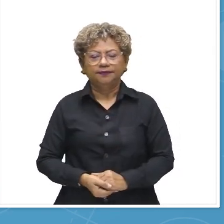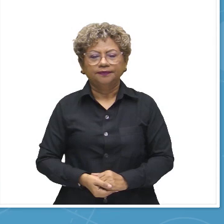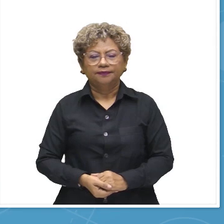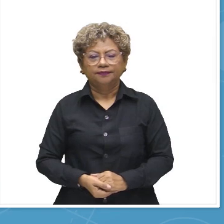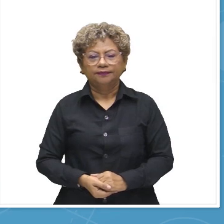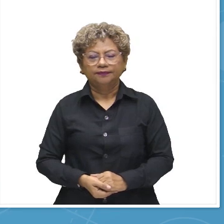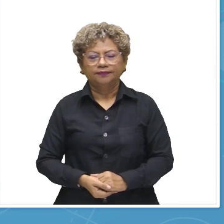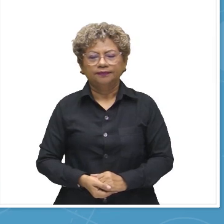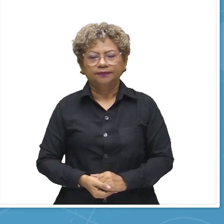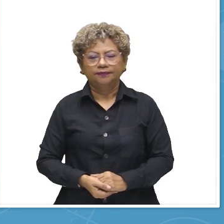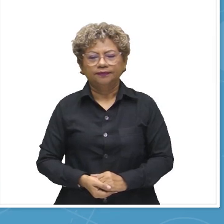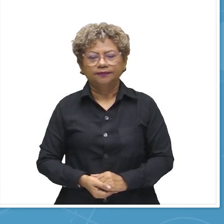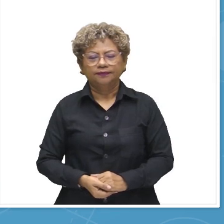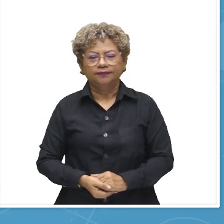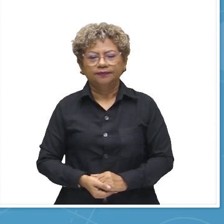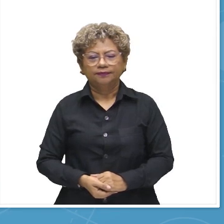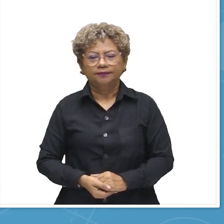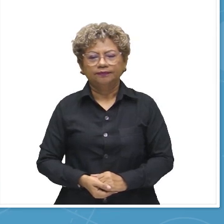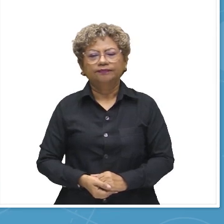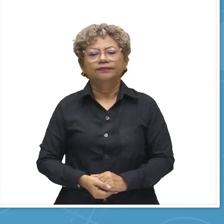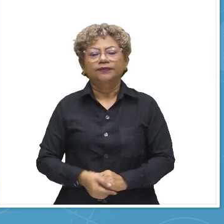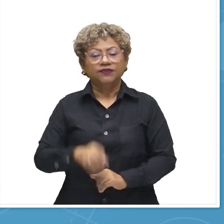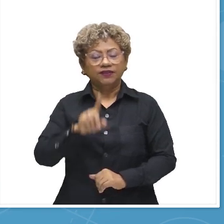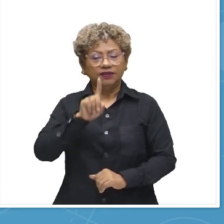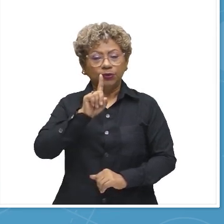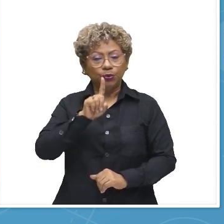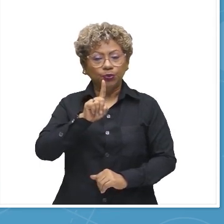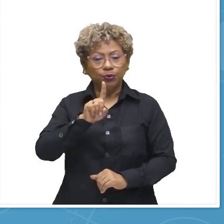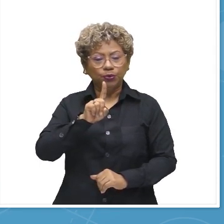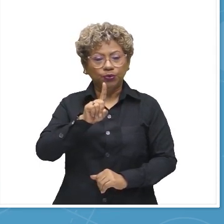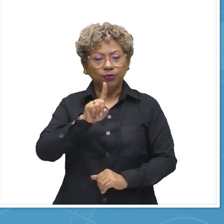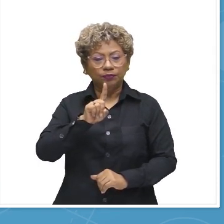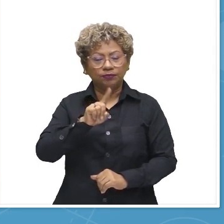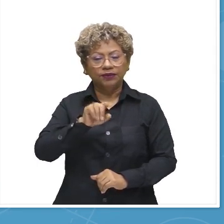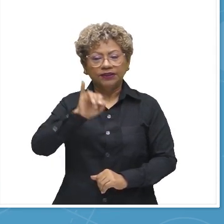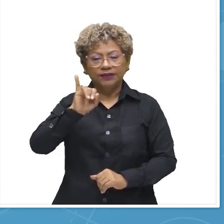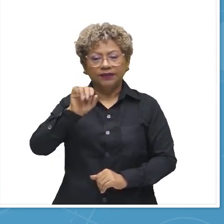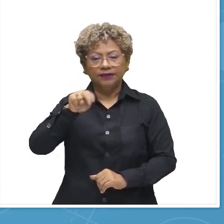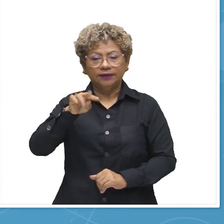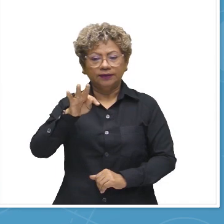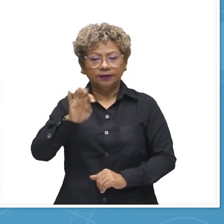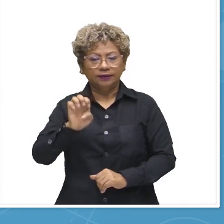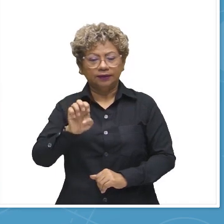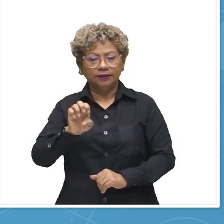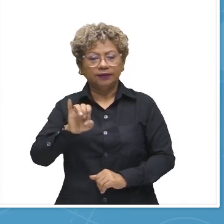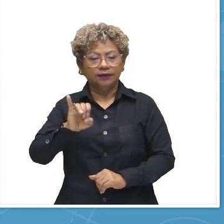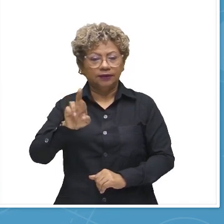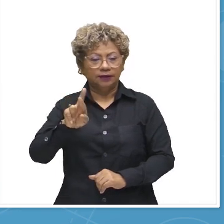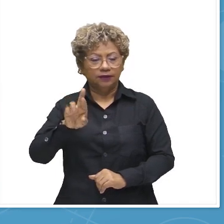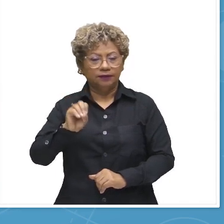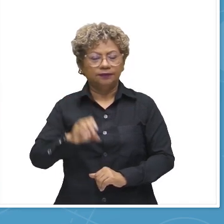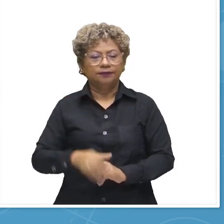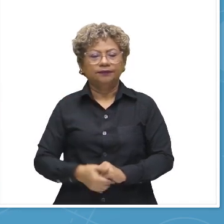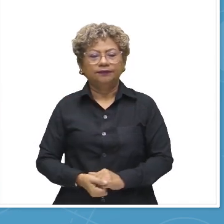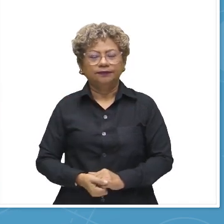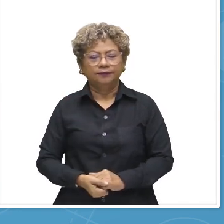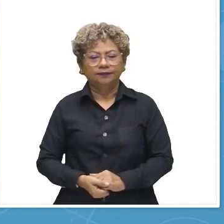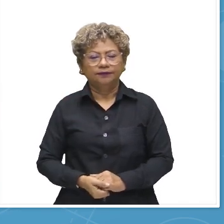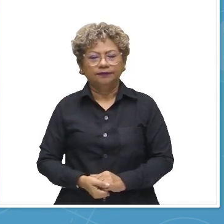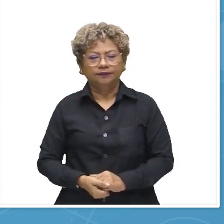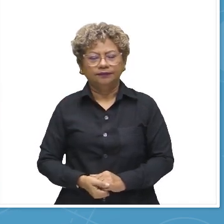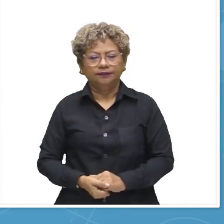tenho aqui só uma partezinha que está pintada. Então, eu tenho 1/5 nessa figura aqui,